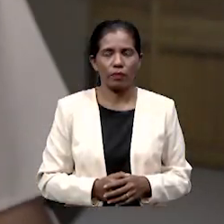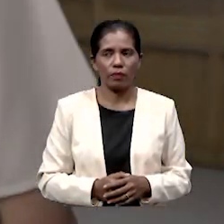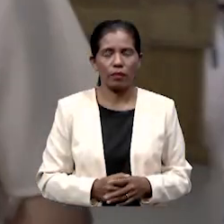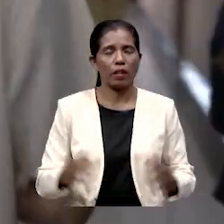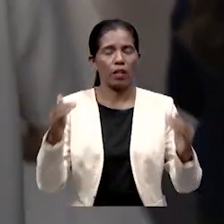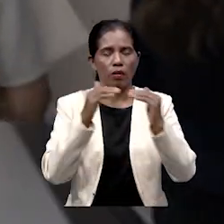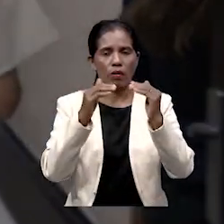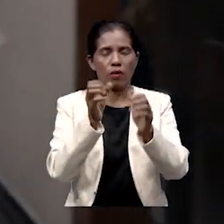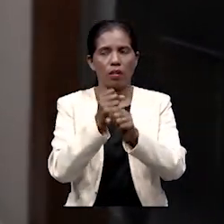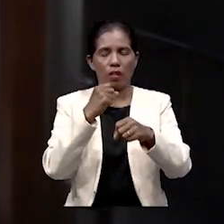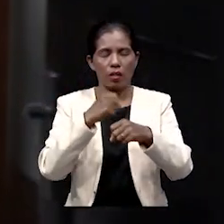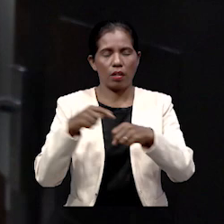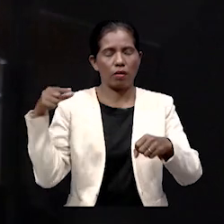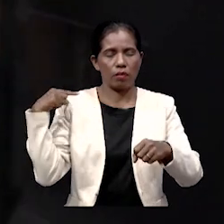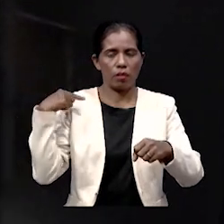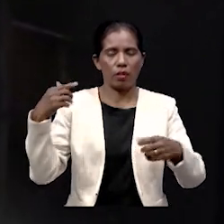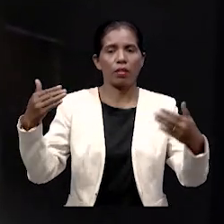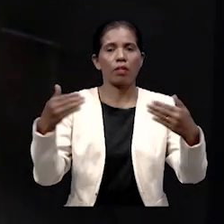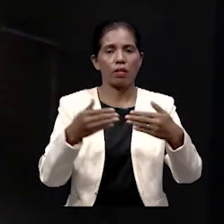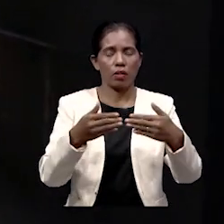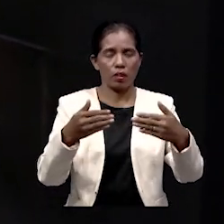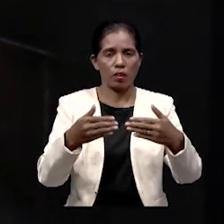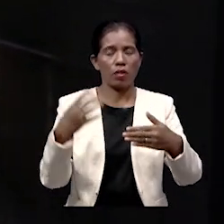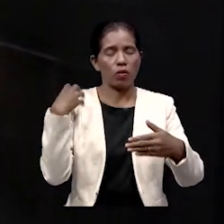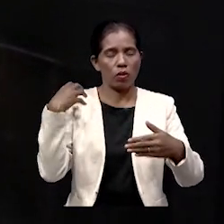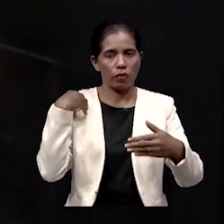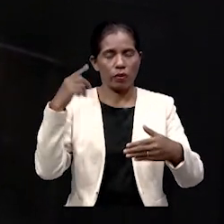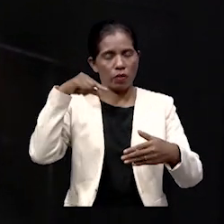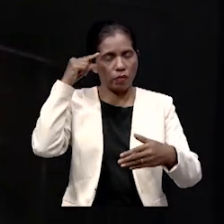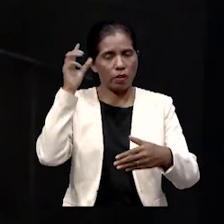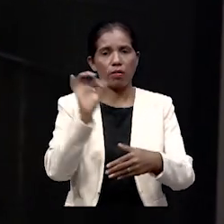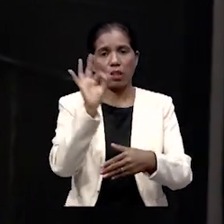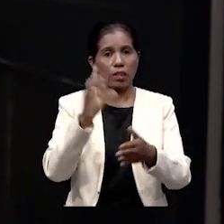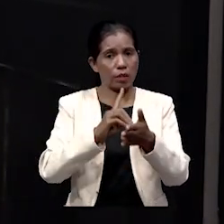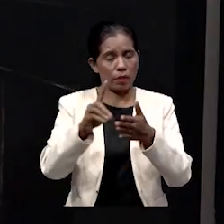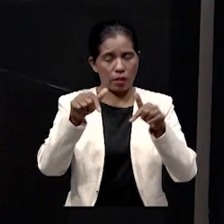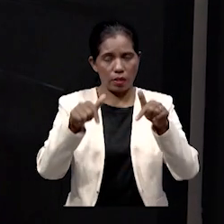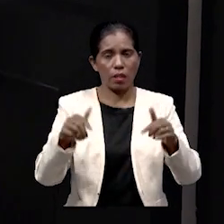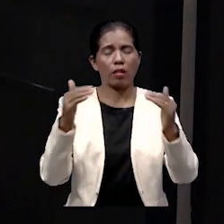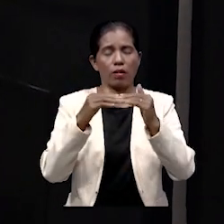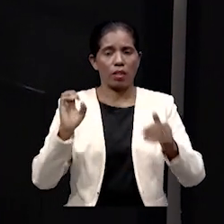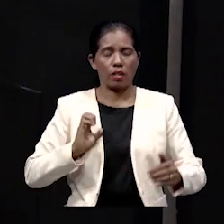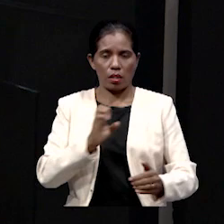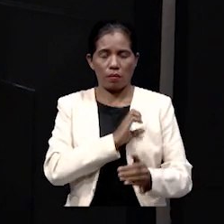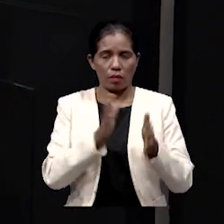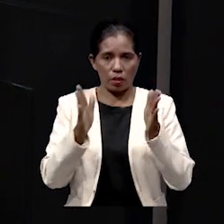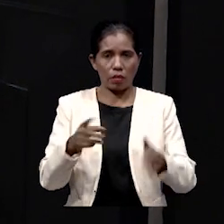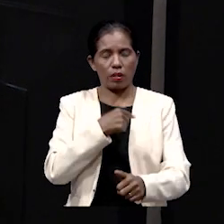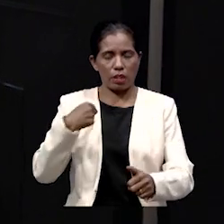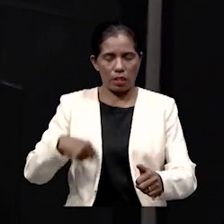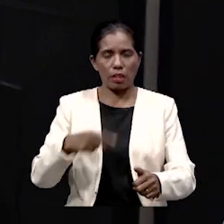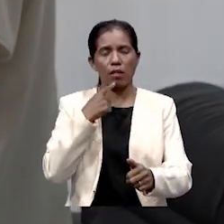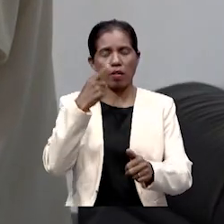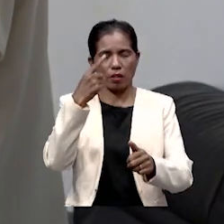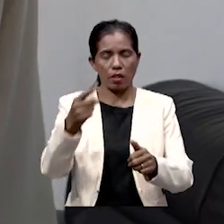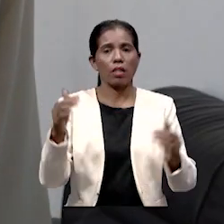Sormuto ne realiza o gabinete fronteira marítima, Palácio Governo, sexta semana ne. Há foi no encontro embaixador China Xiao Jianguo ateten e